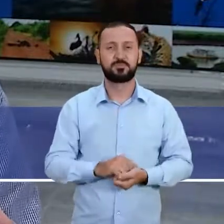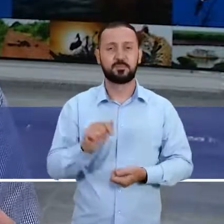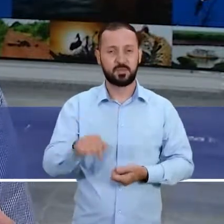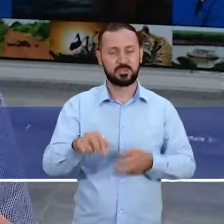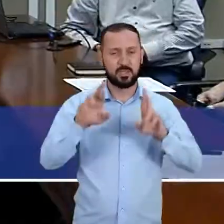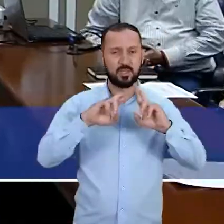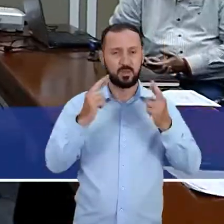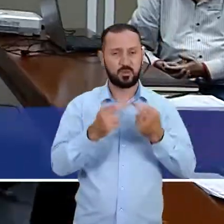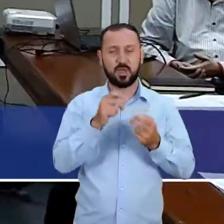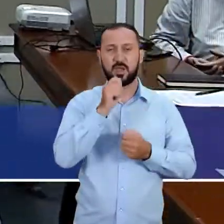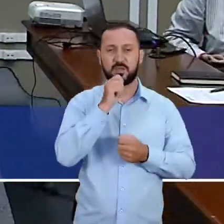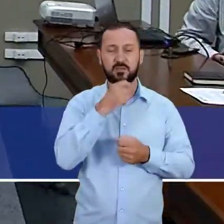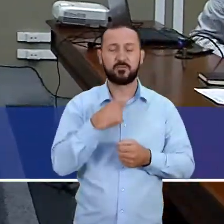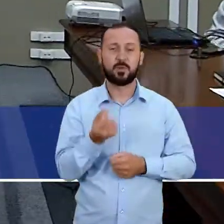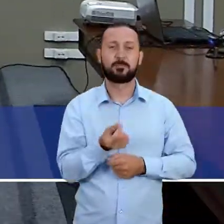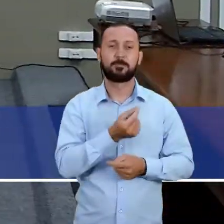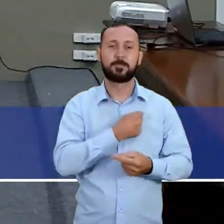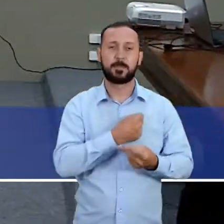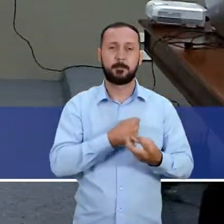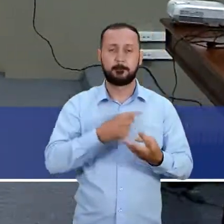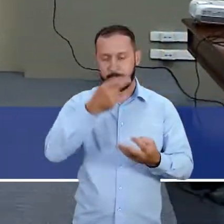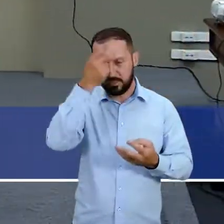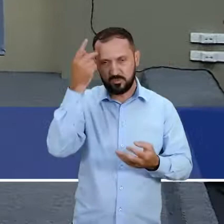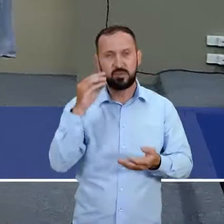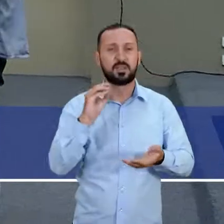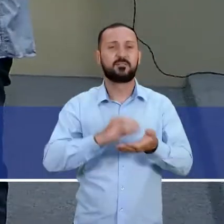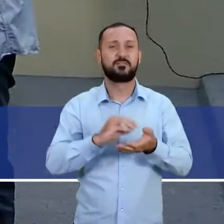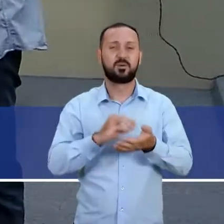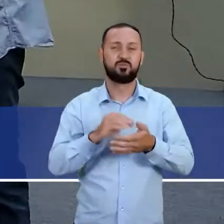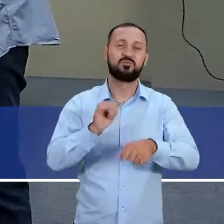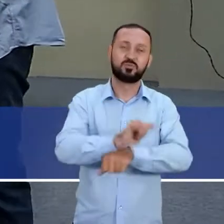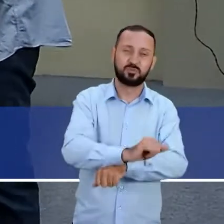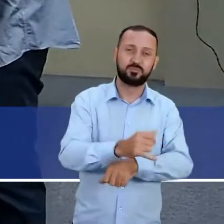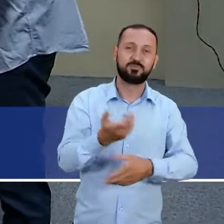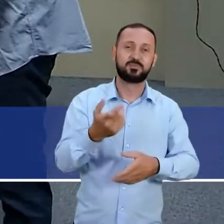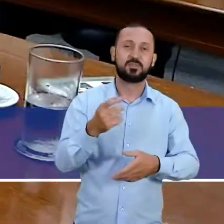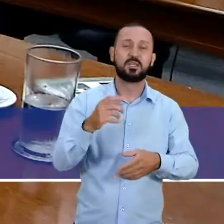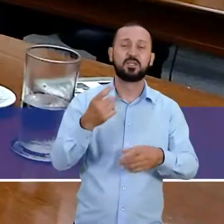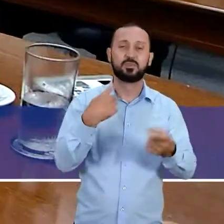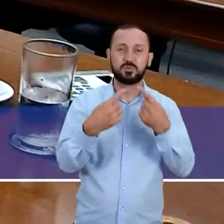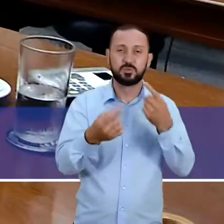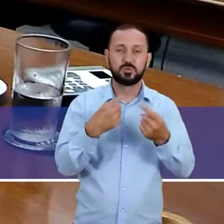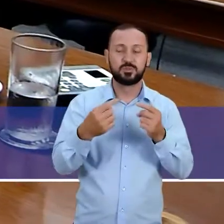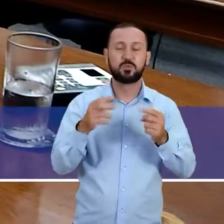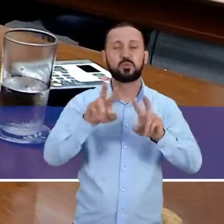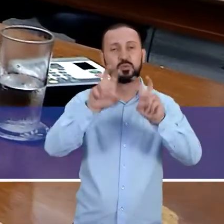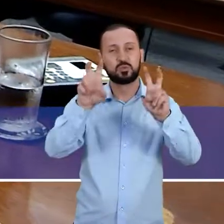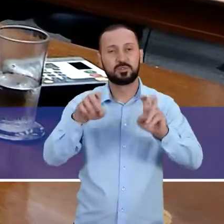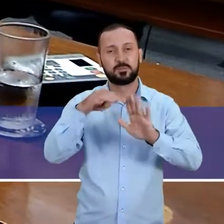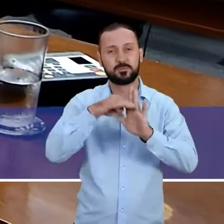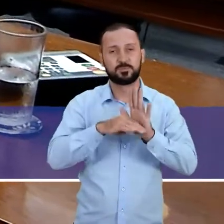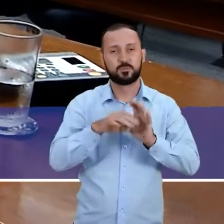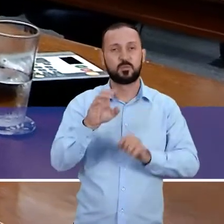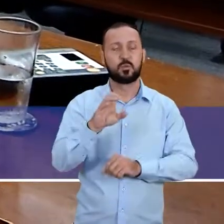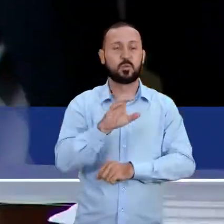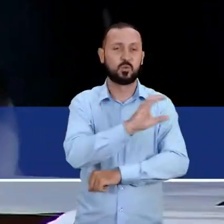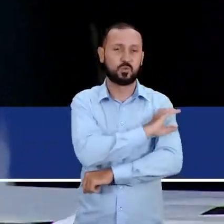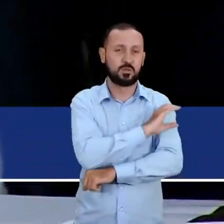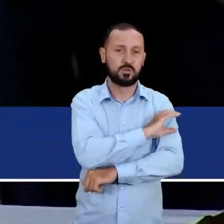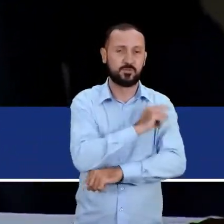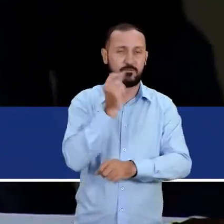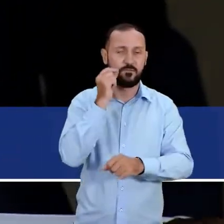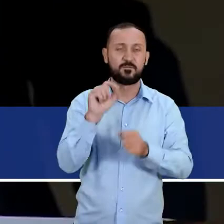trabalho nesse sentido. Durante a reunião ainda foram empossados membros remanescentes da frente e discutidas as próximas pautas.